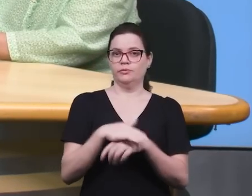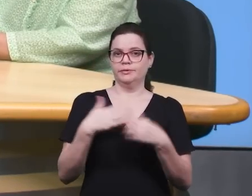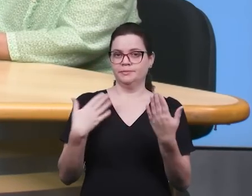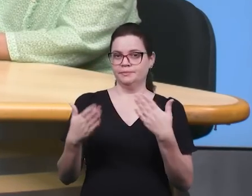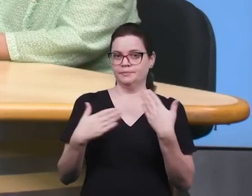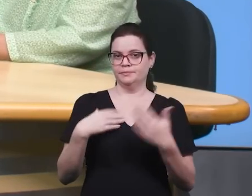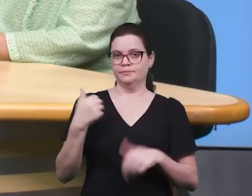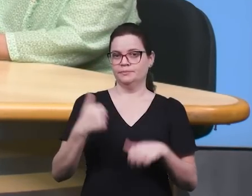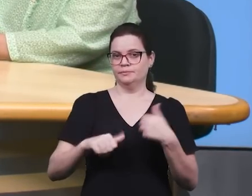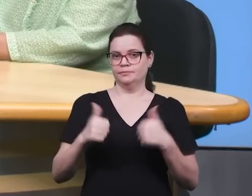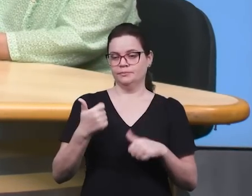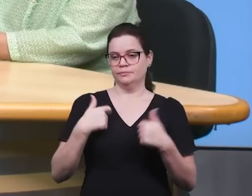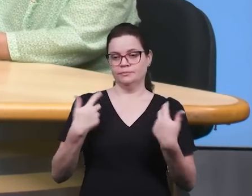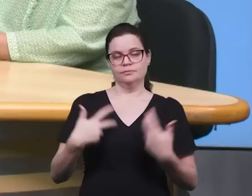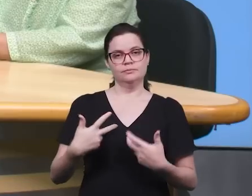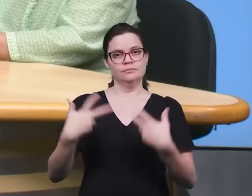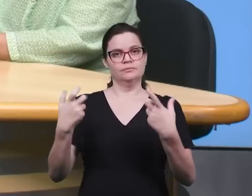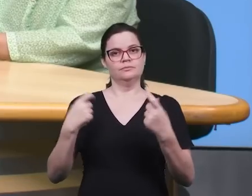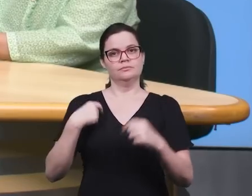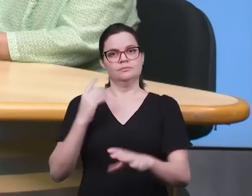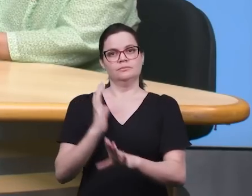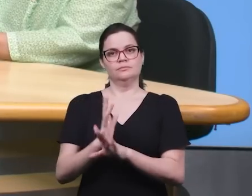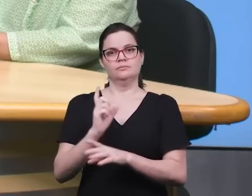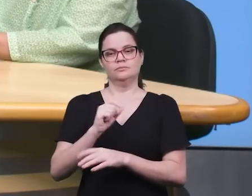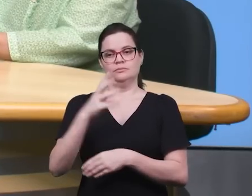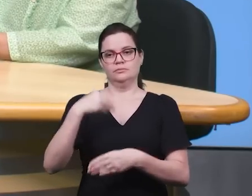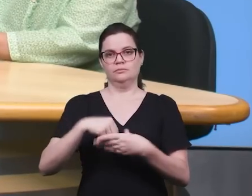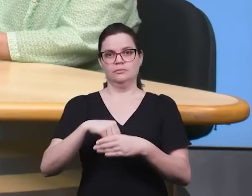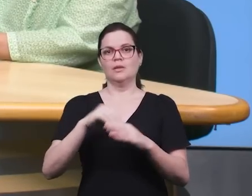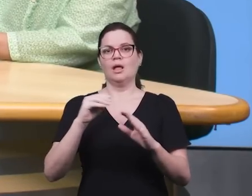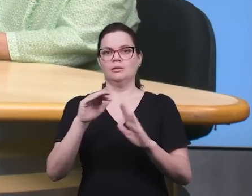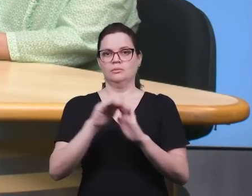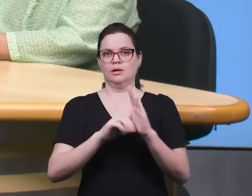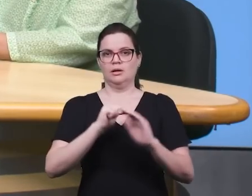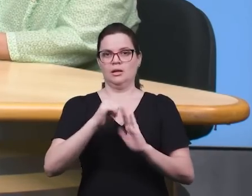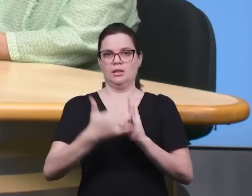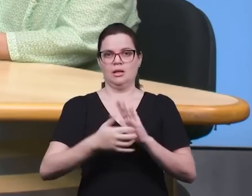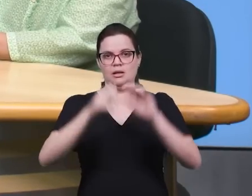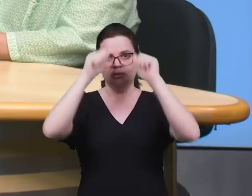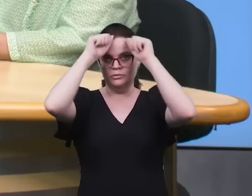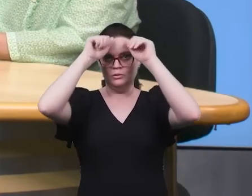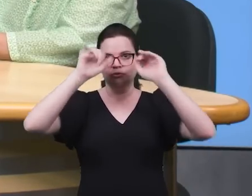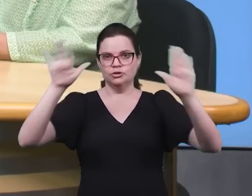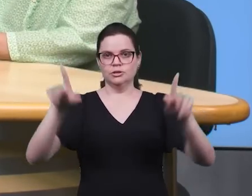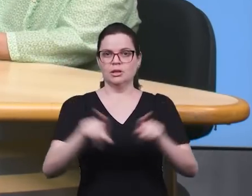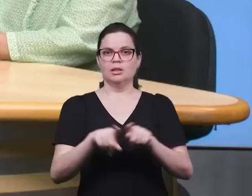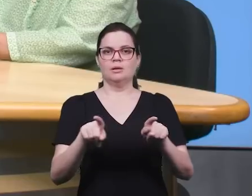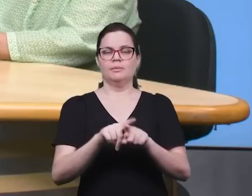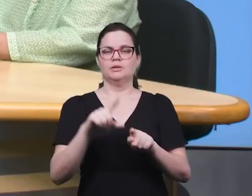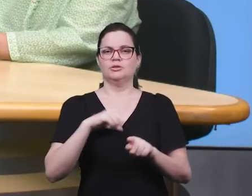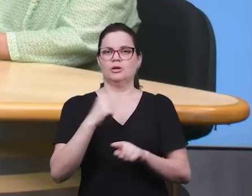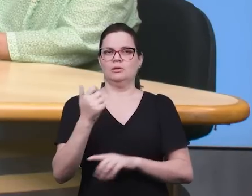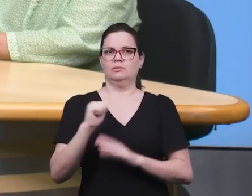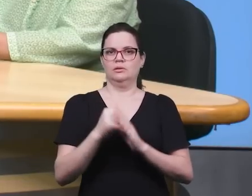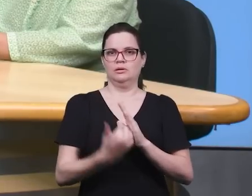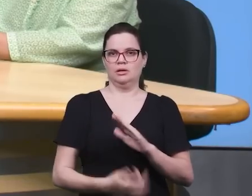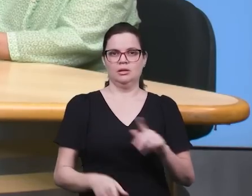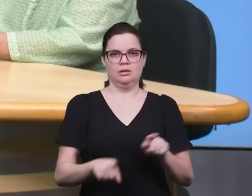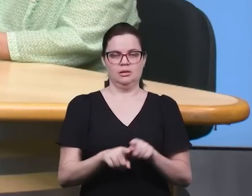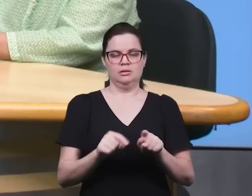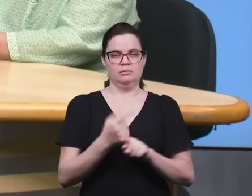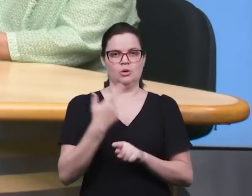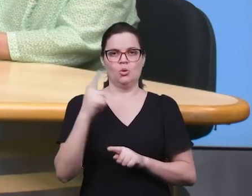fizemos uma avaliação e eu descobri que eu estava dentro do espectro autista, que eu tinha outras características, outras